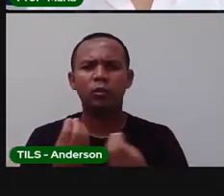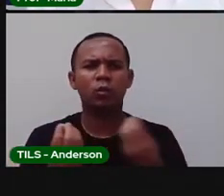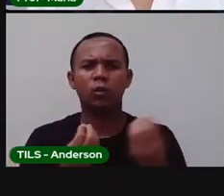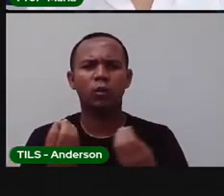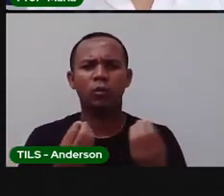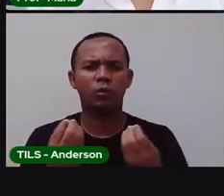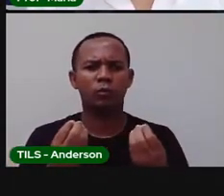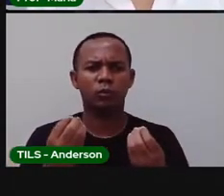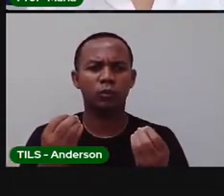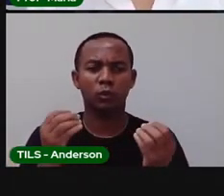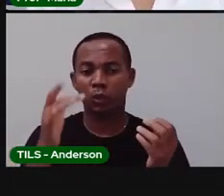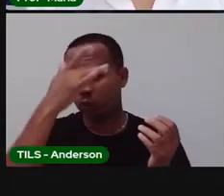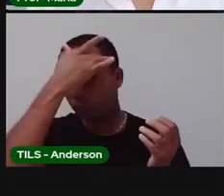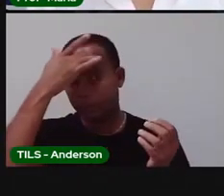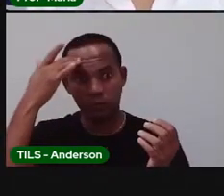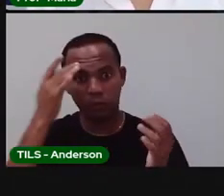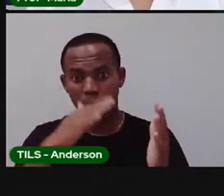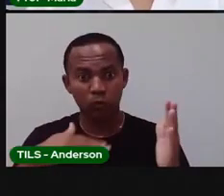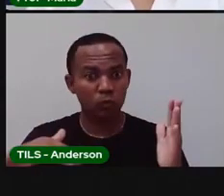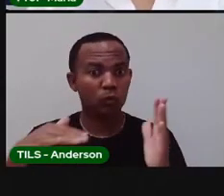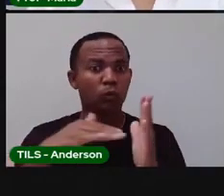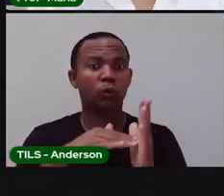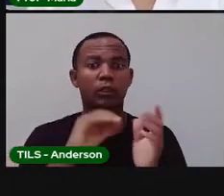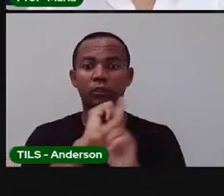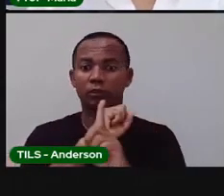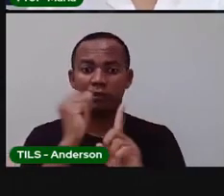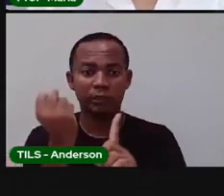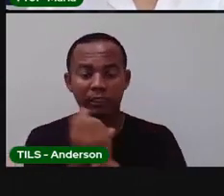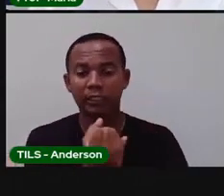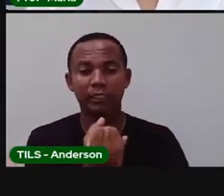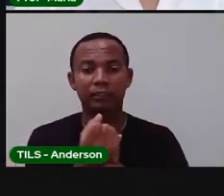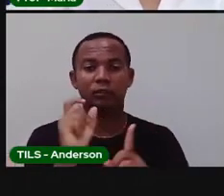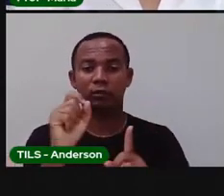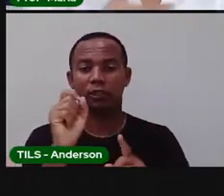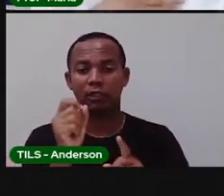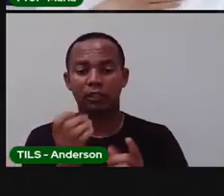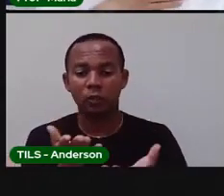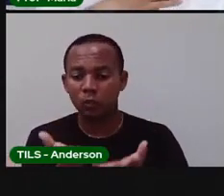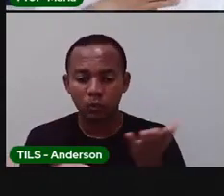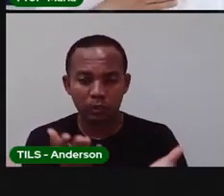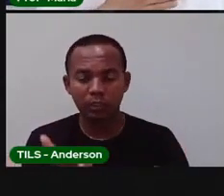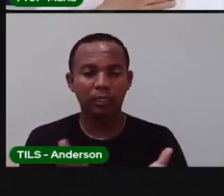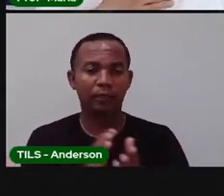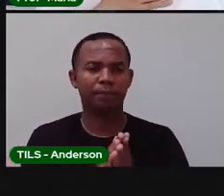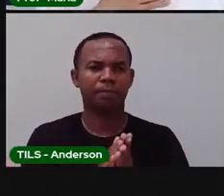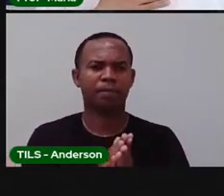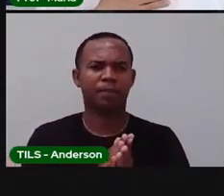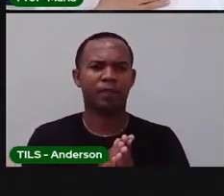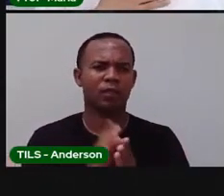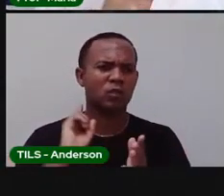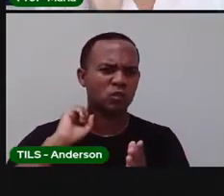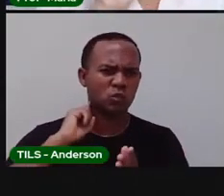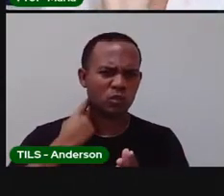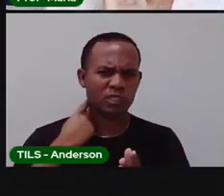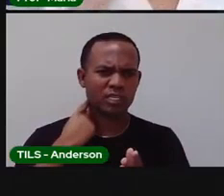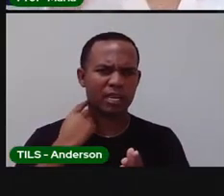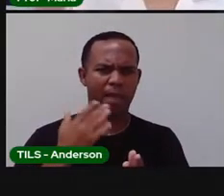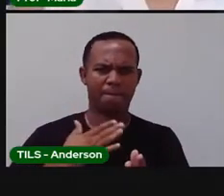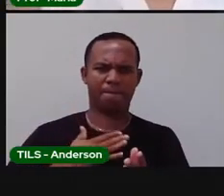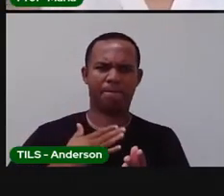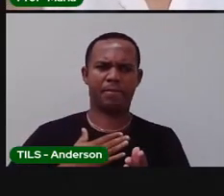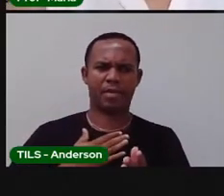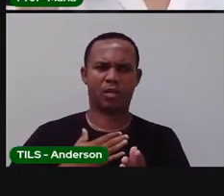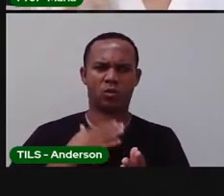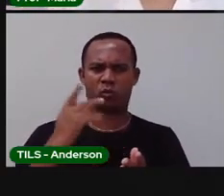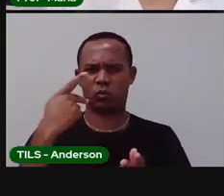questão de toda a sociedade e não um problema individual. Então, o lixo não é um problema meu. Não é um